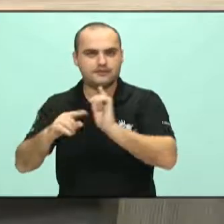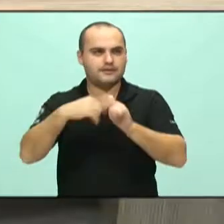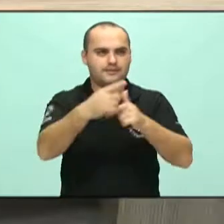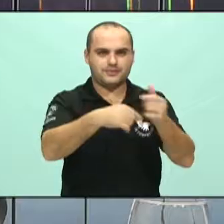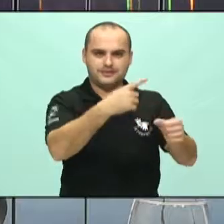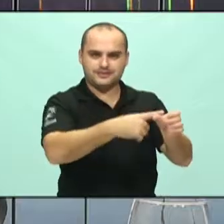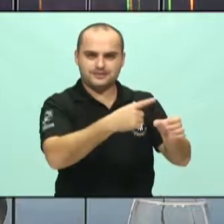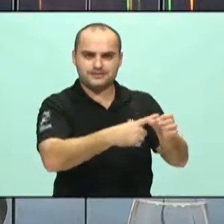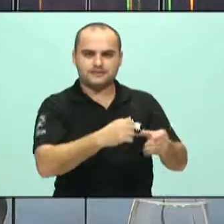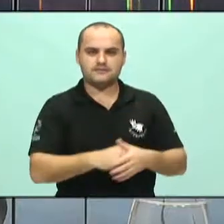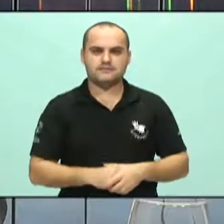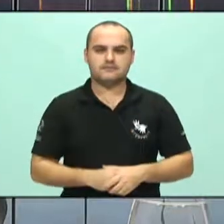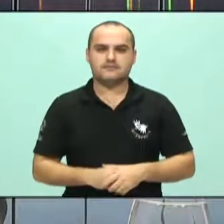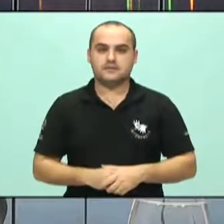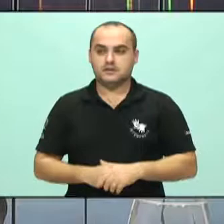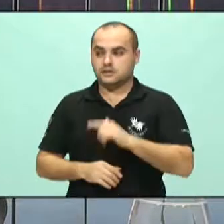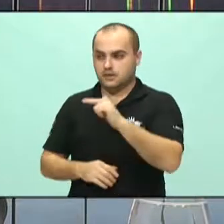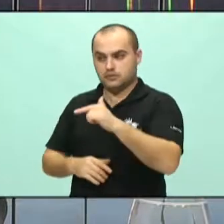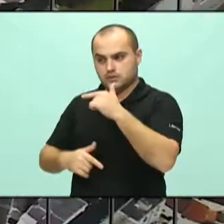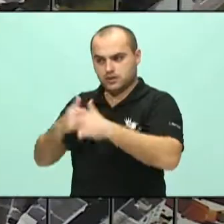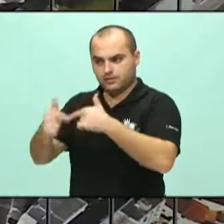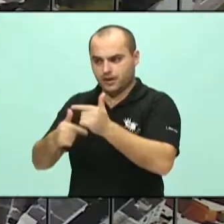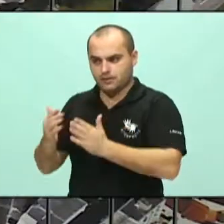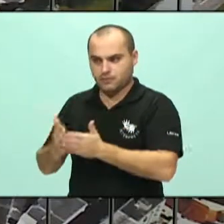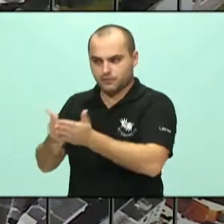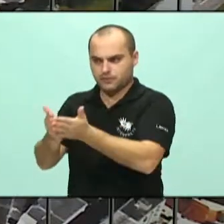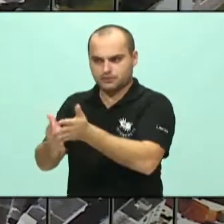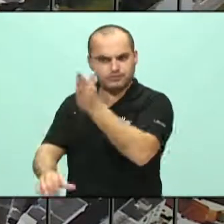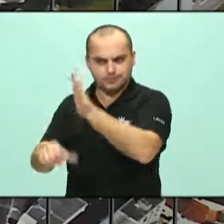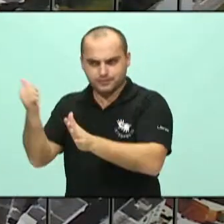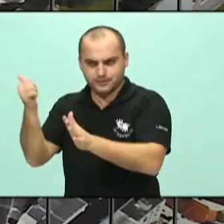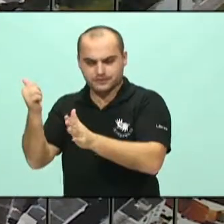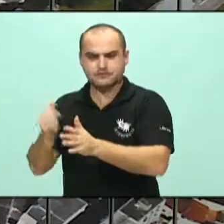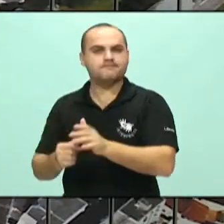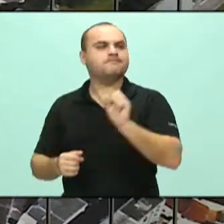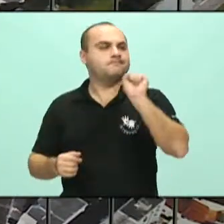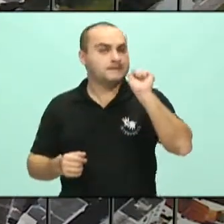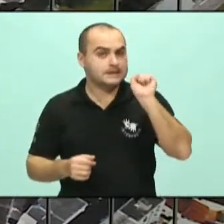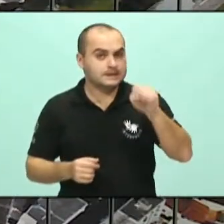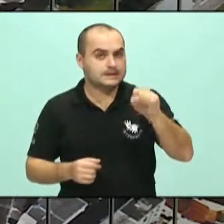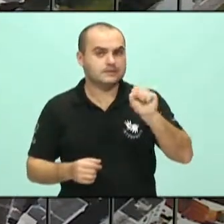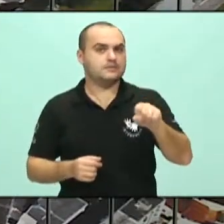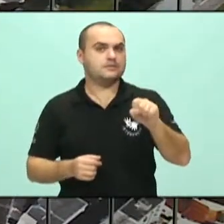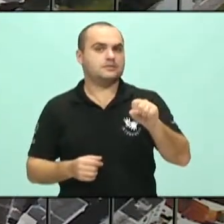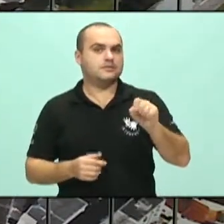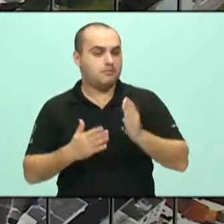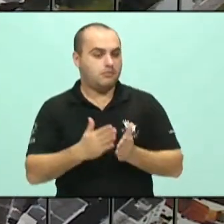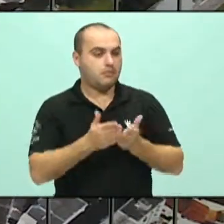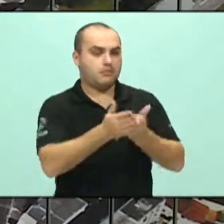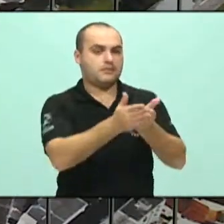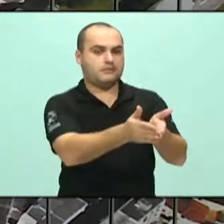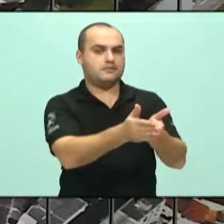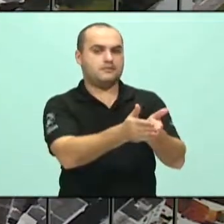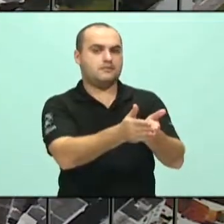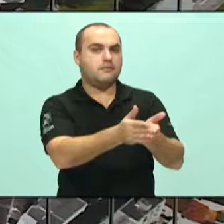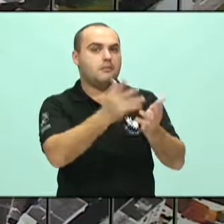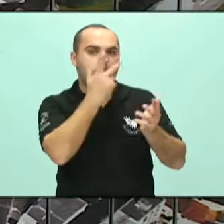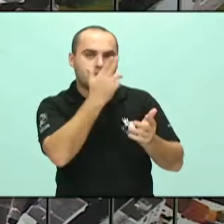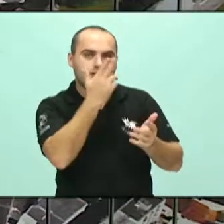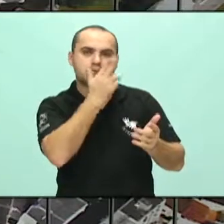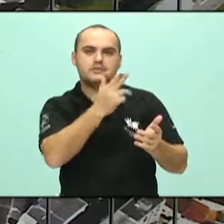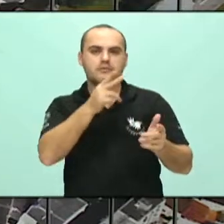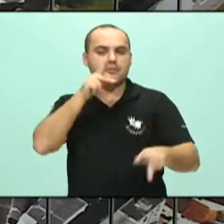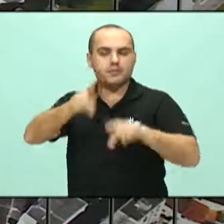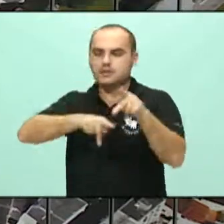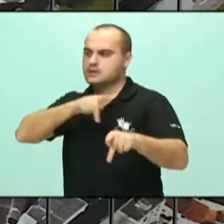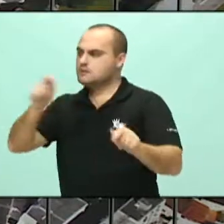atividade portuária está... E a atividade portuária é que impulsionou o povoamento